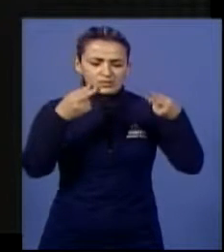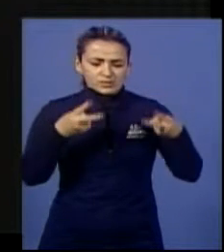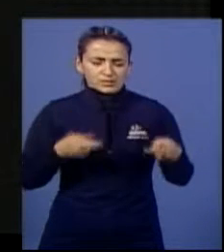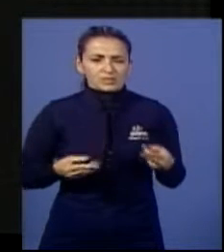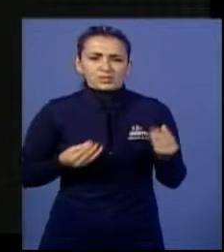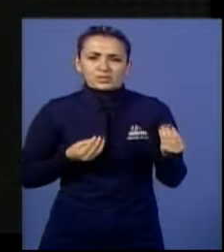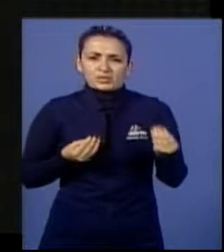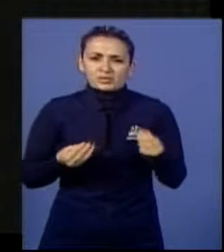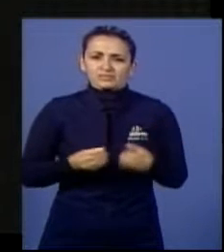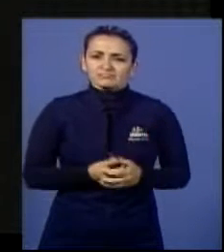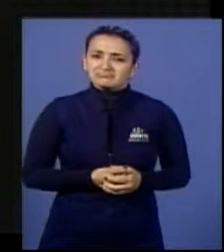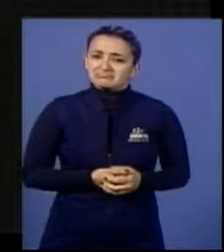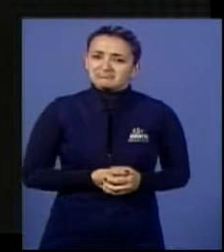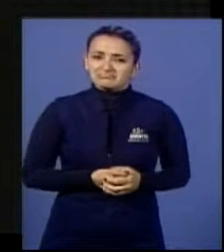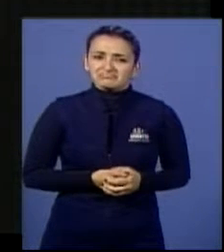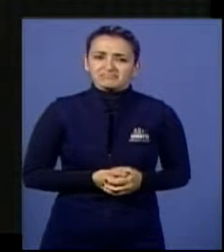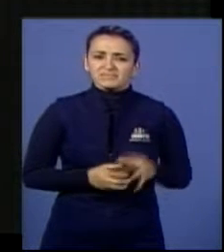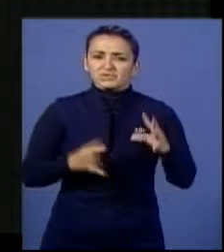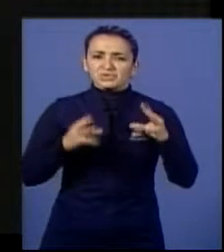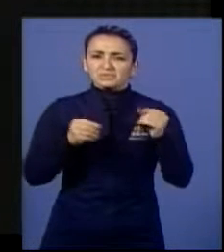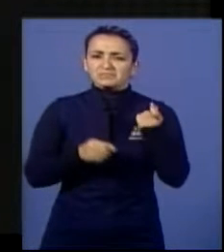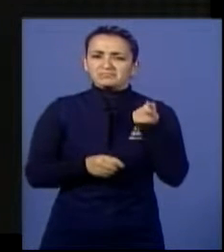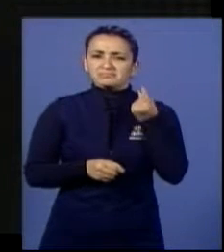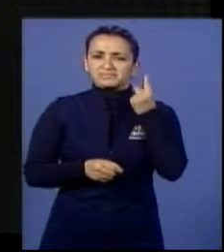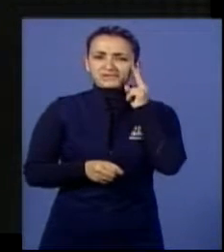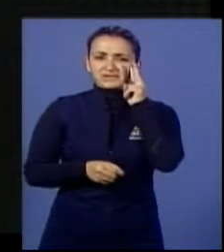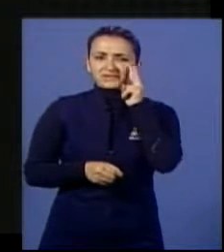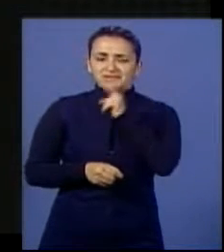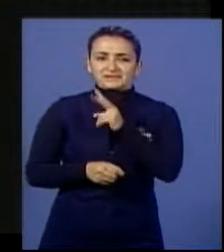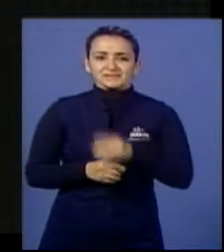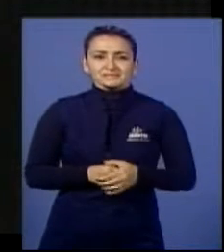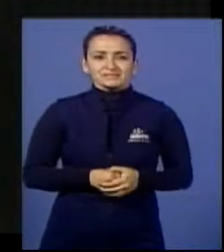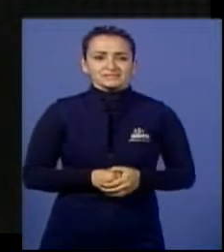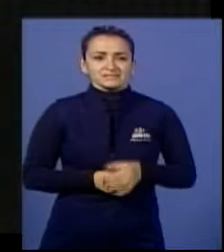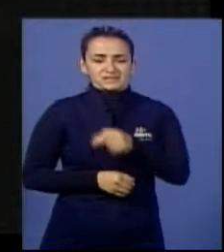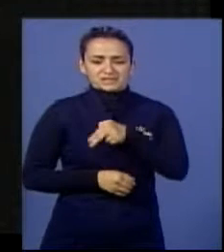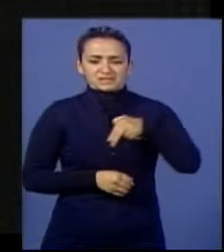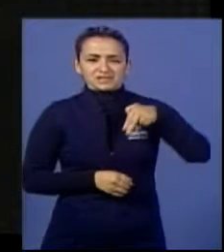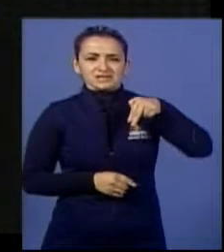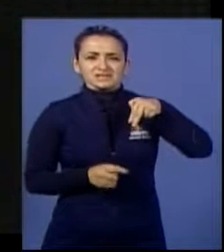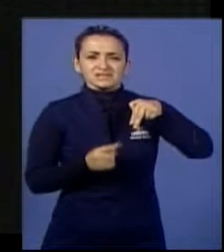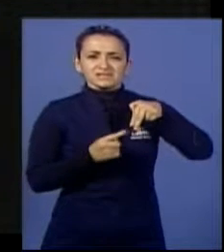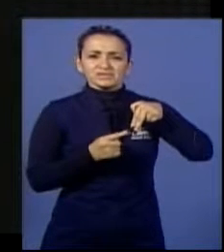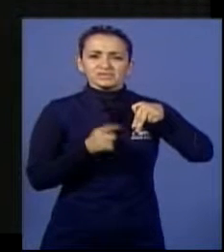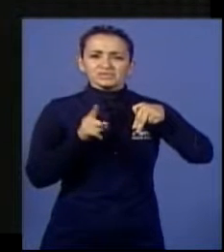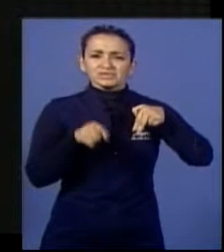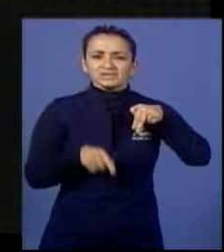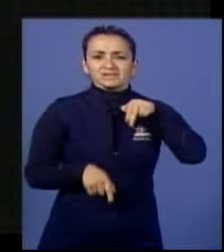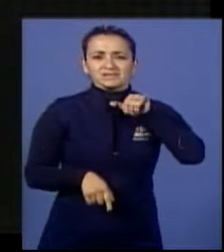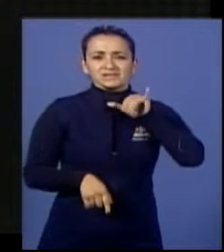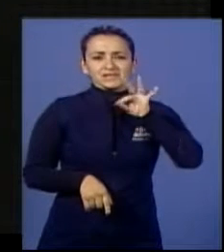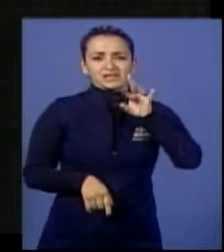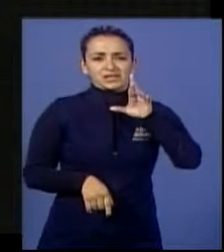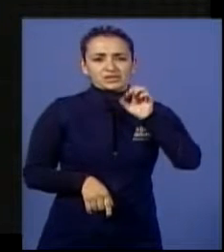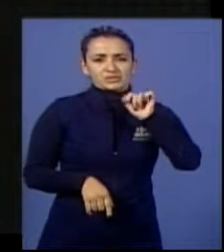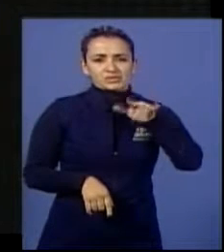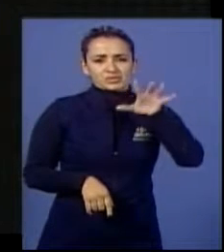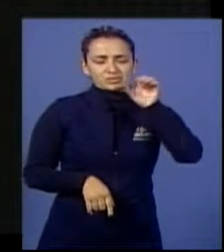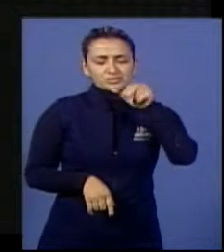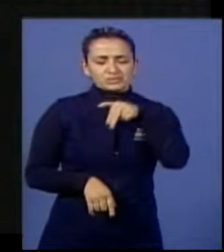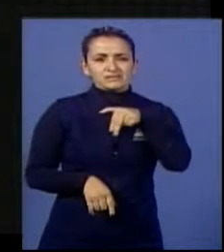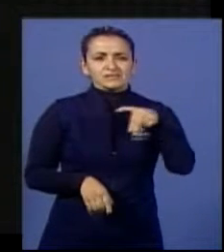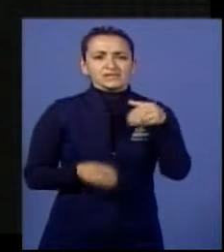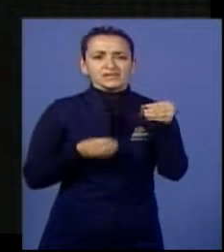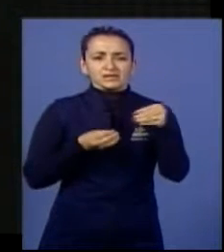peru? Ah, para mim está tudo meio estranho. Apareceu outro peru aqui. Tinha um nitrogênio perdido ali? Apareceu um outro peru que é o nitrogênio. É. O nitrogênio está